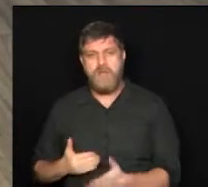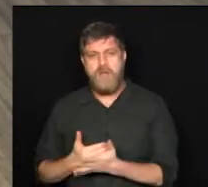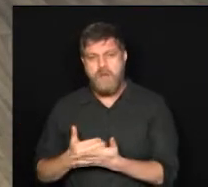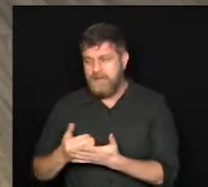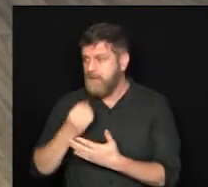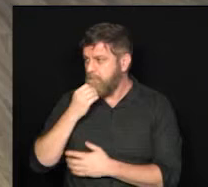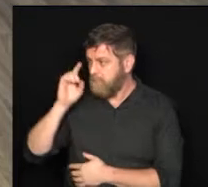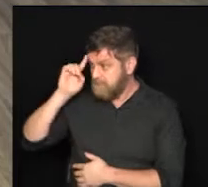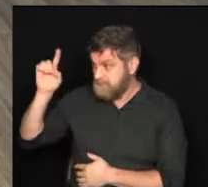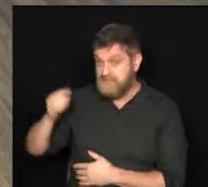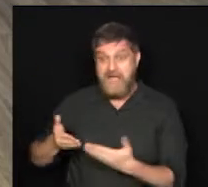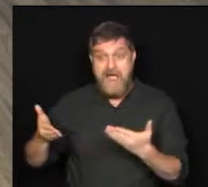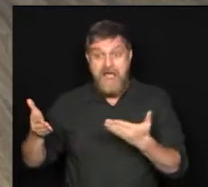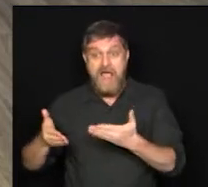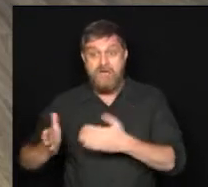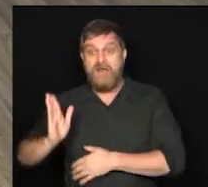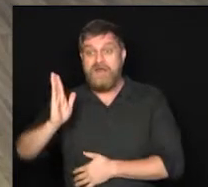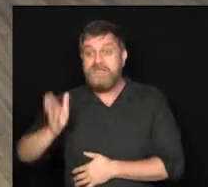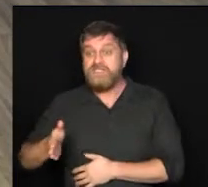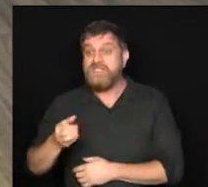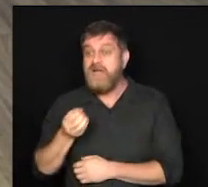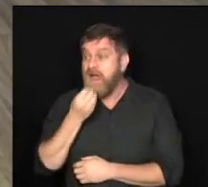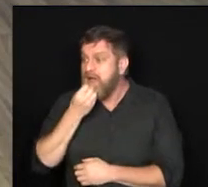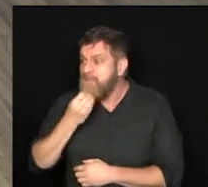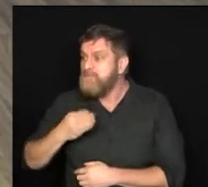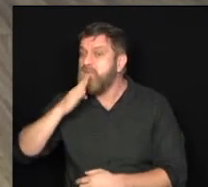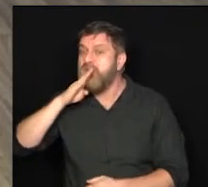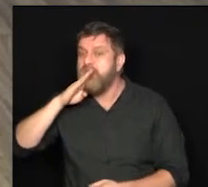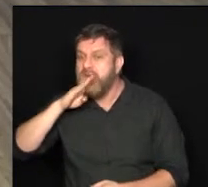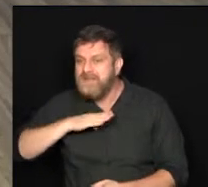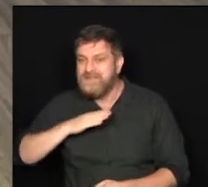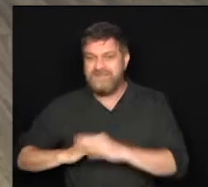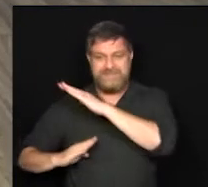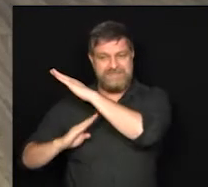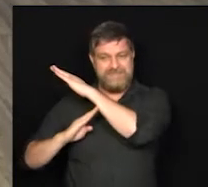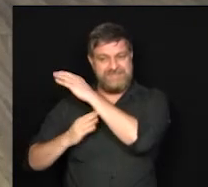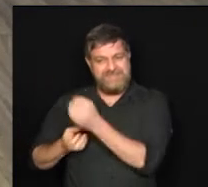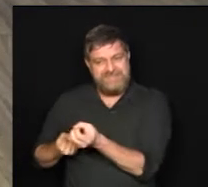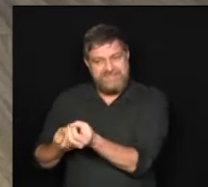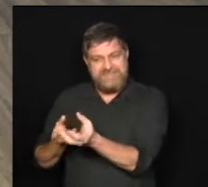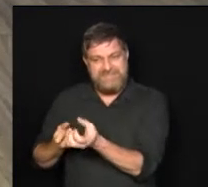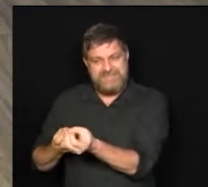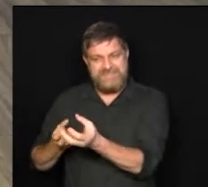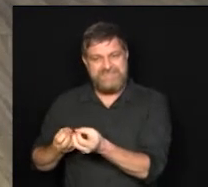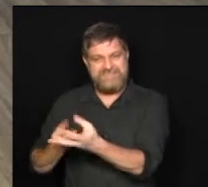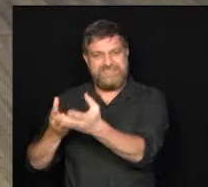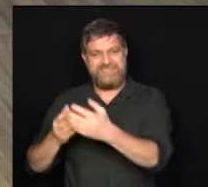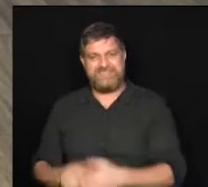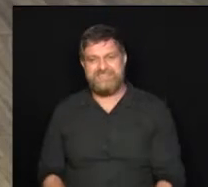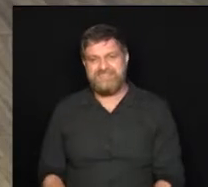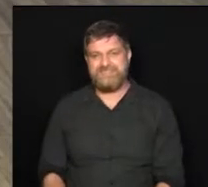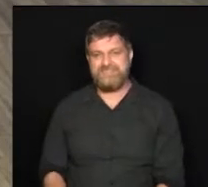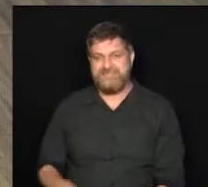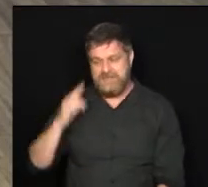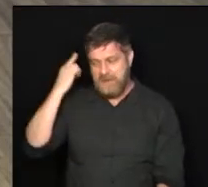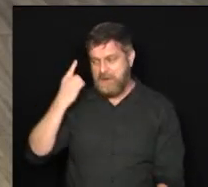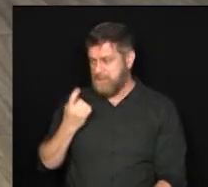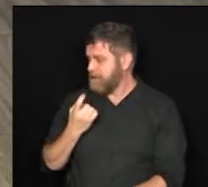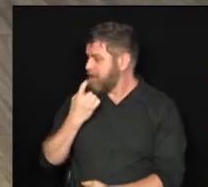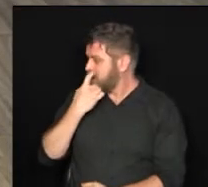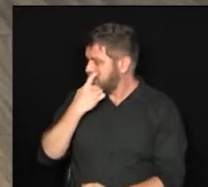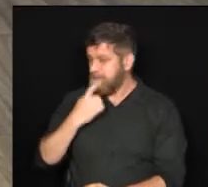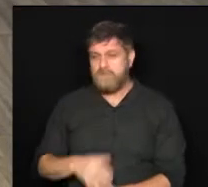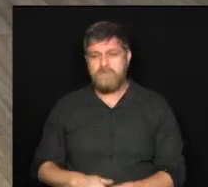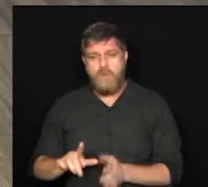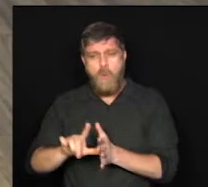Bom Dia com as notícias da metrópole e agora com os assuntos do Legislativo. Eu dou boa tarde a você, Mirna Abreu. Antes